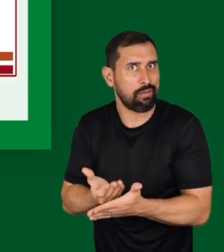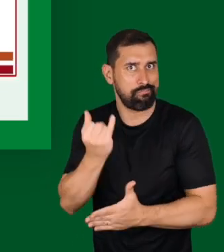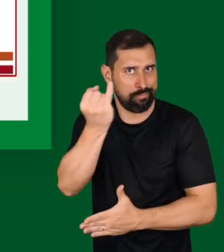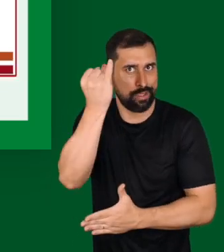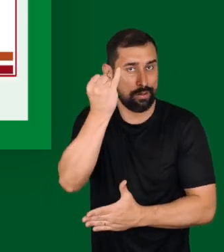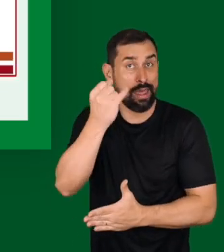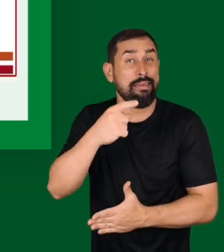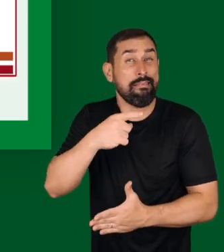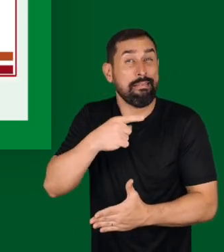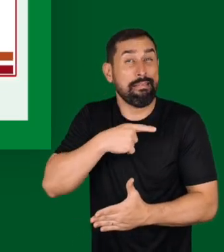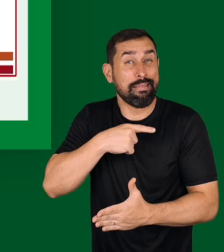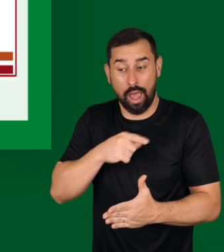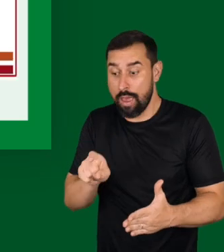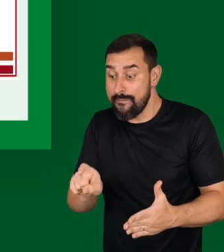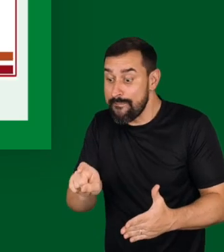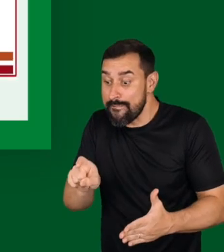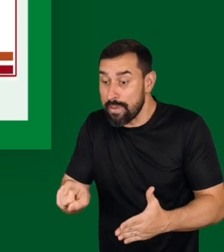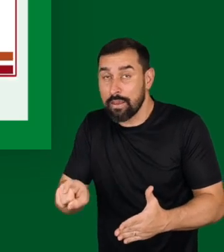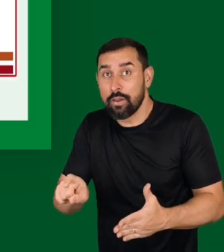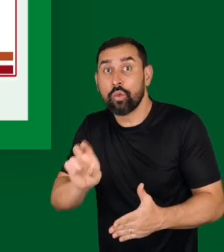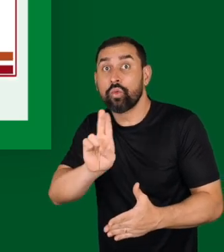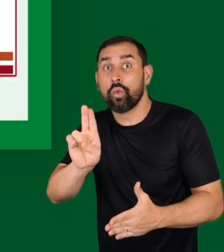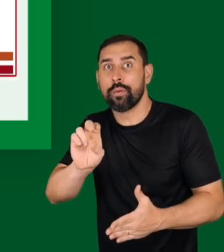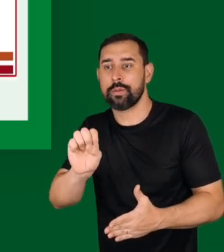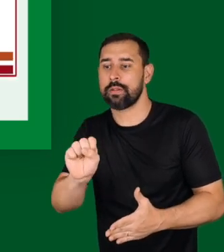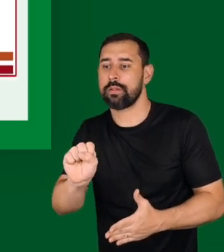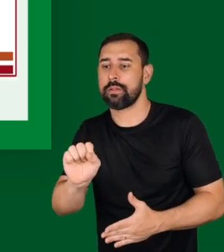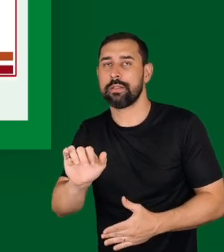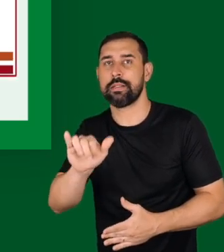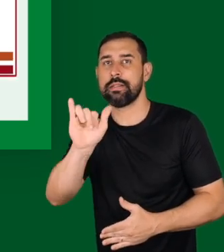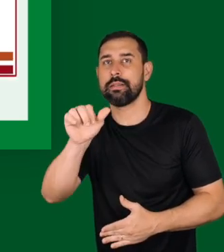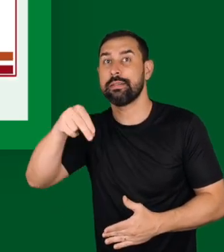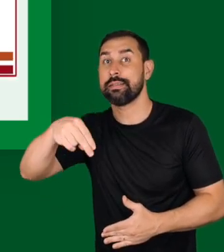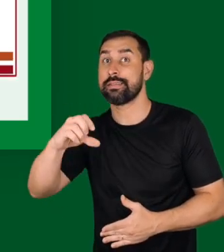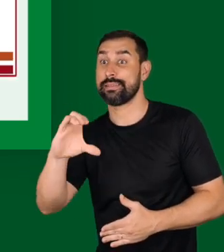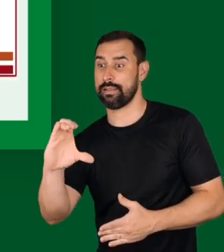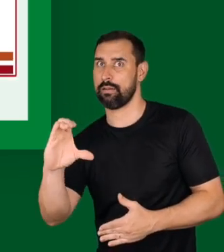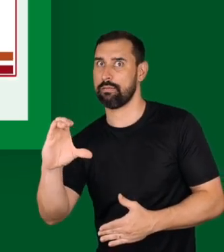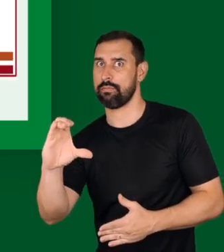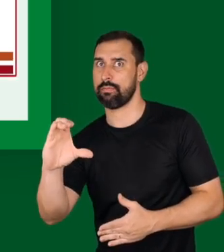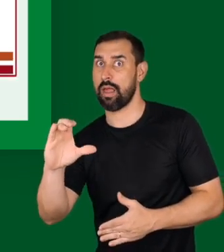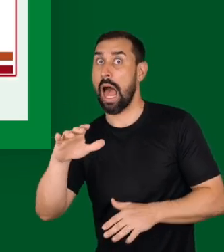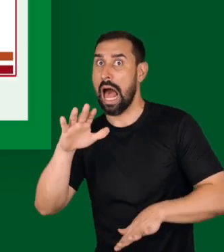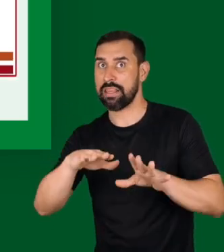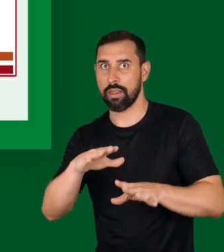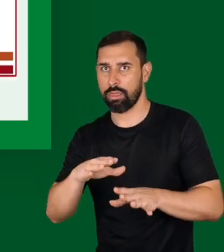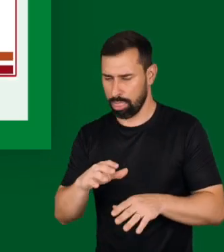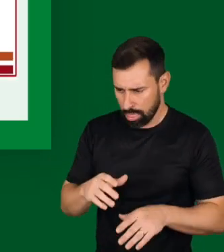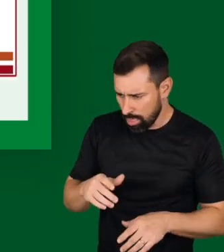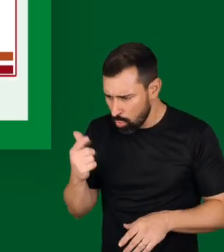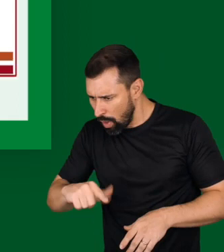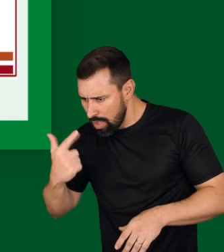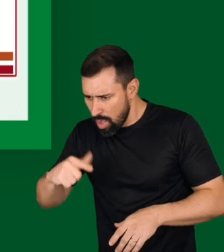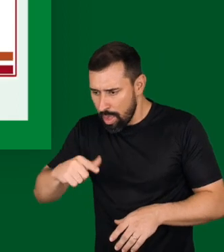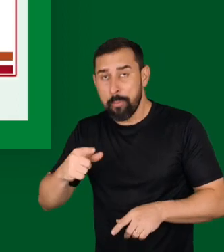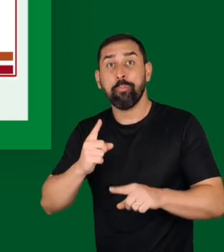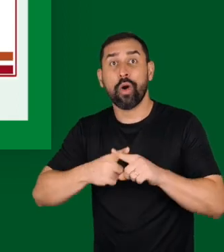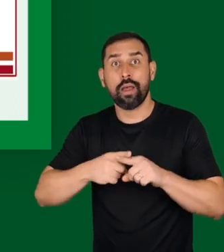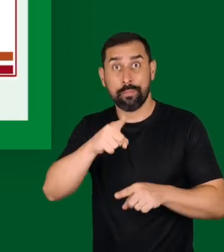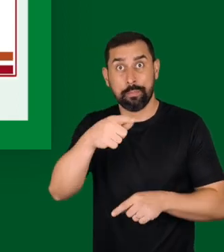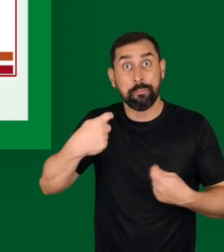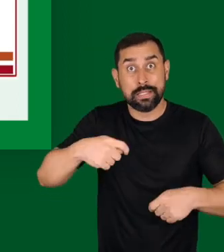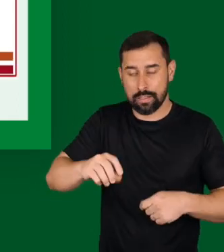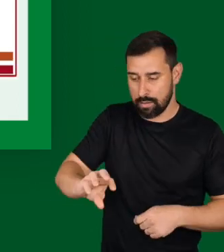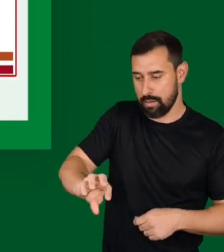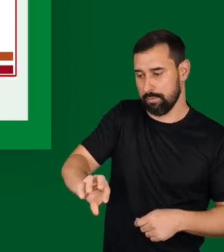do seu serviço, vai ter um dispositivo, um botão lá para você apertar a sincronização. Às vezes, esse botão não